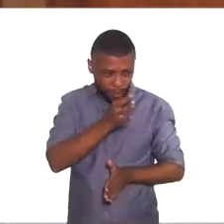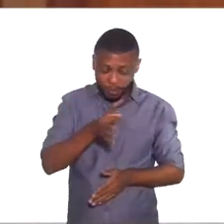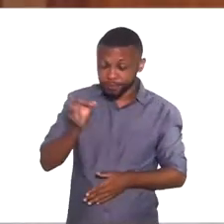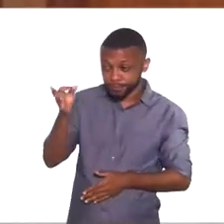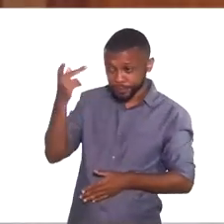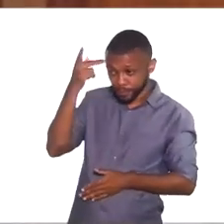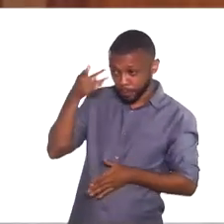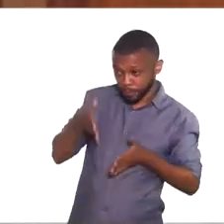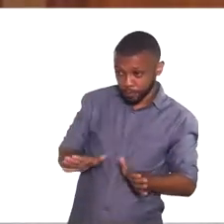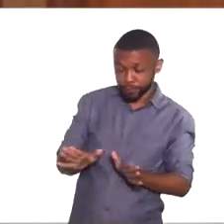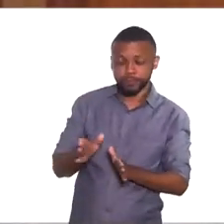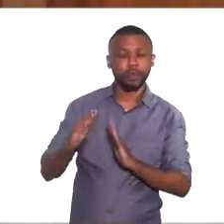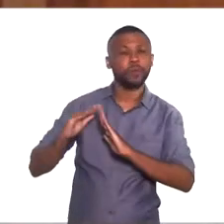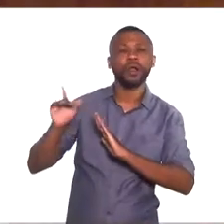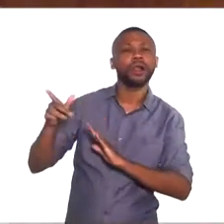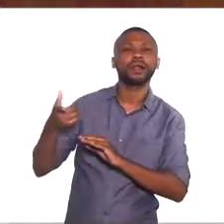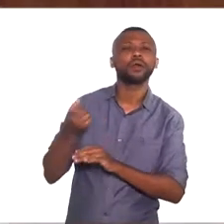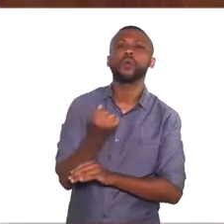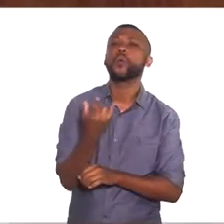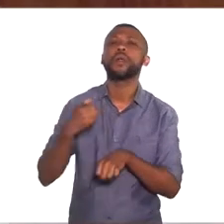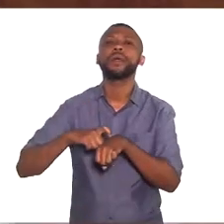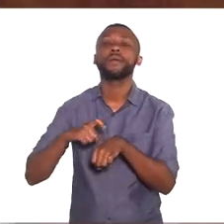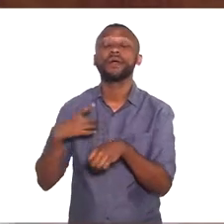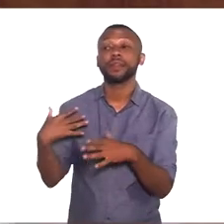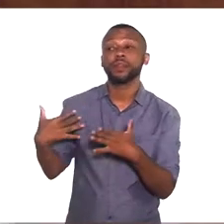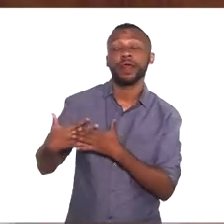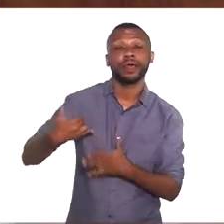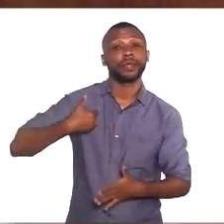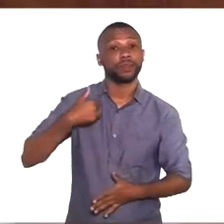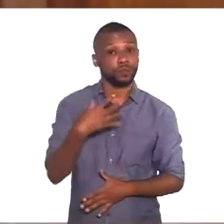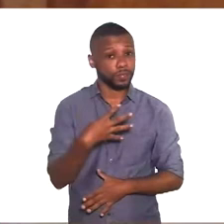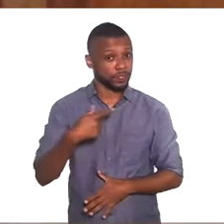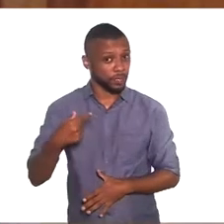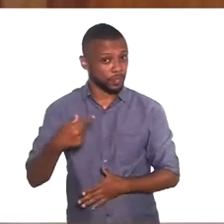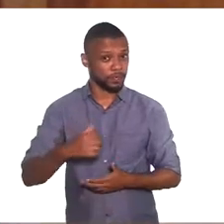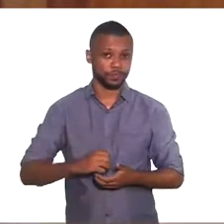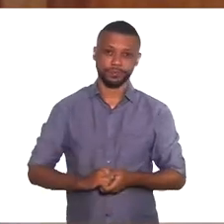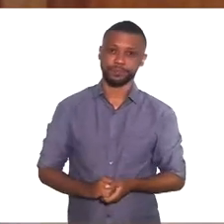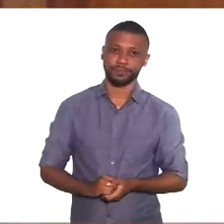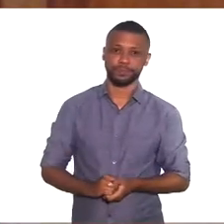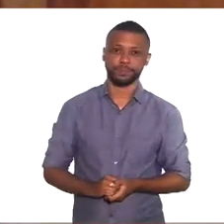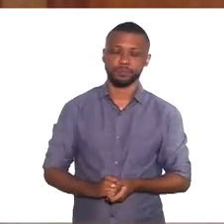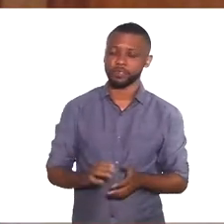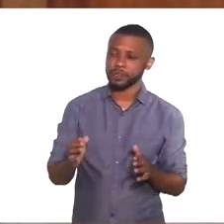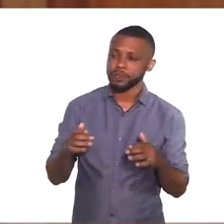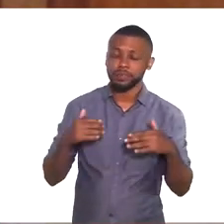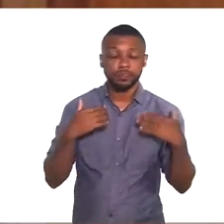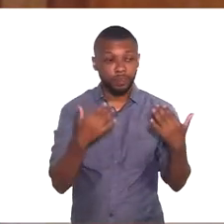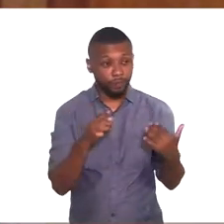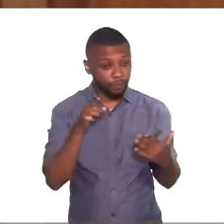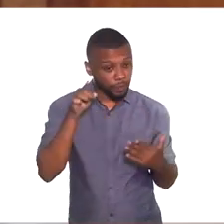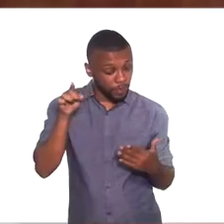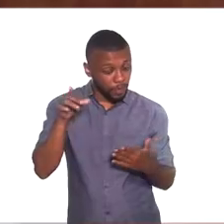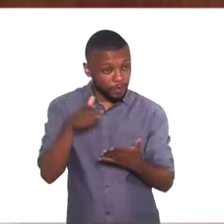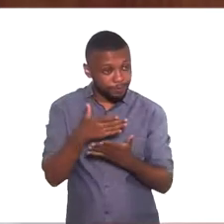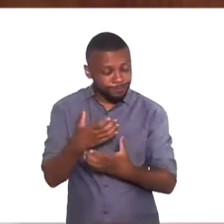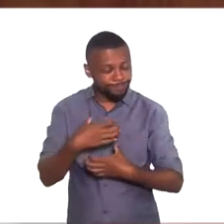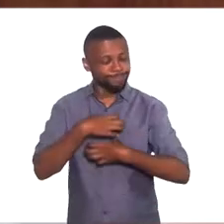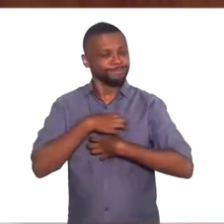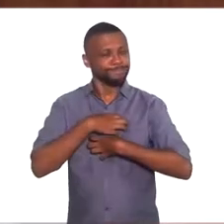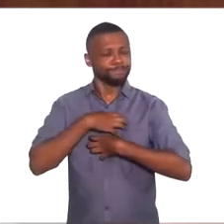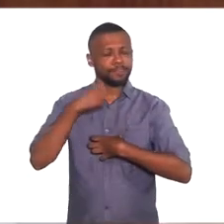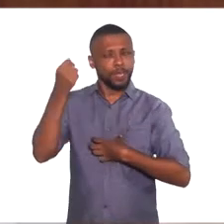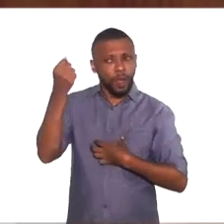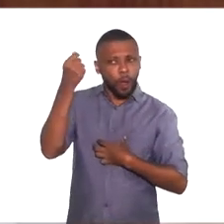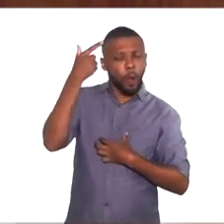no Estado de São Paulo ficou lá Quanto tempo até os 47 anos lá então